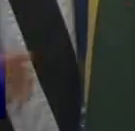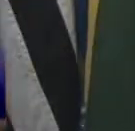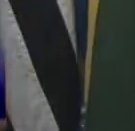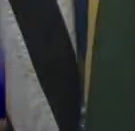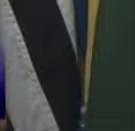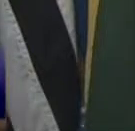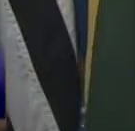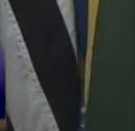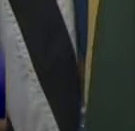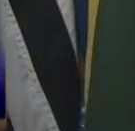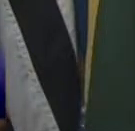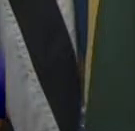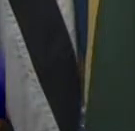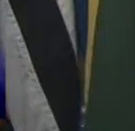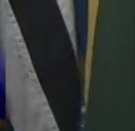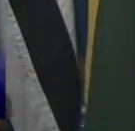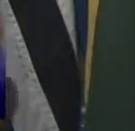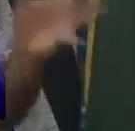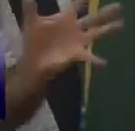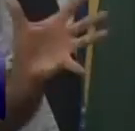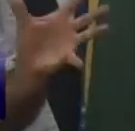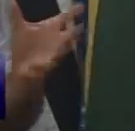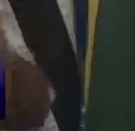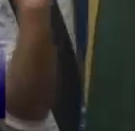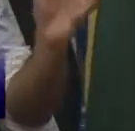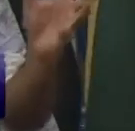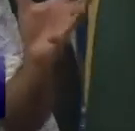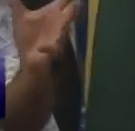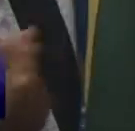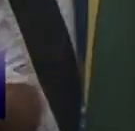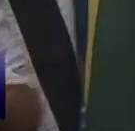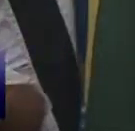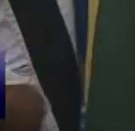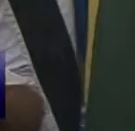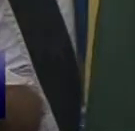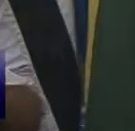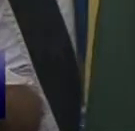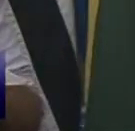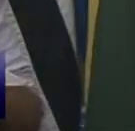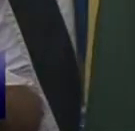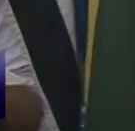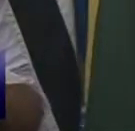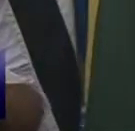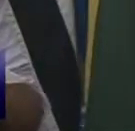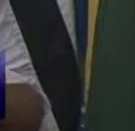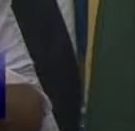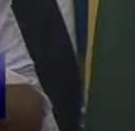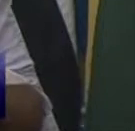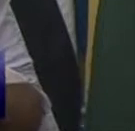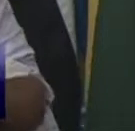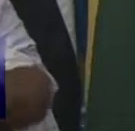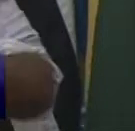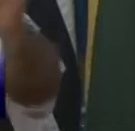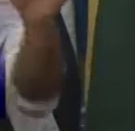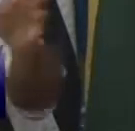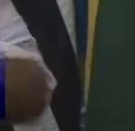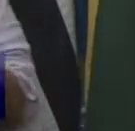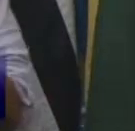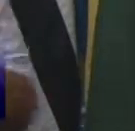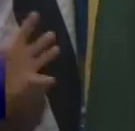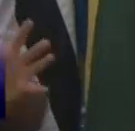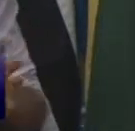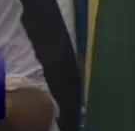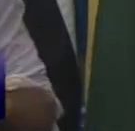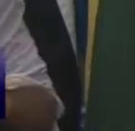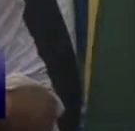que o pessoal usa. Vamos rachar. Rachar é jogar basquete numa peleja sem juiz, sem cronômetro,